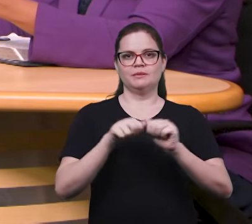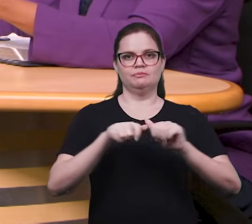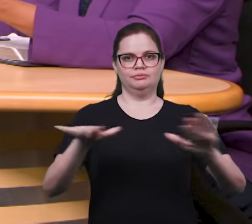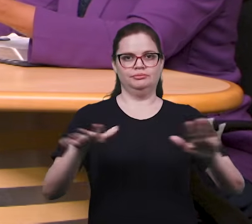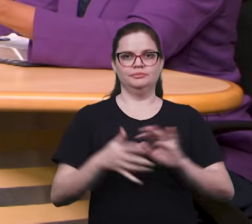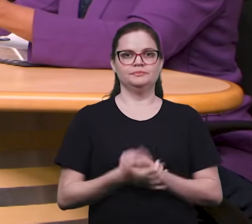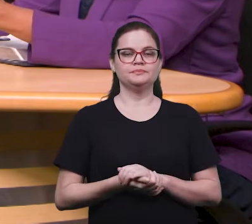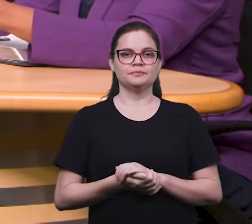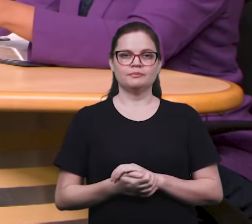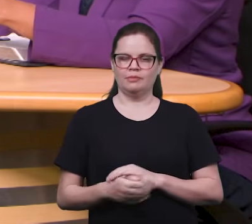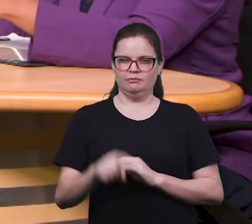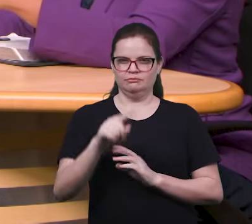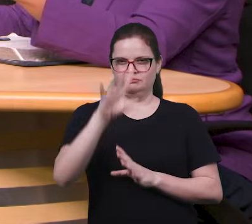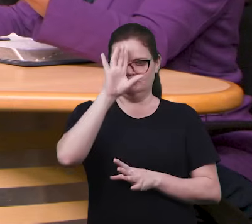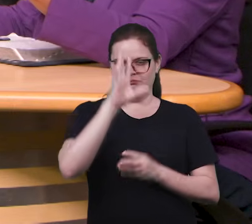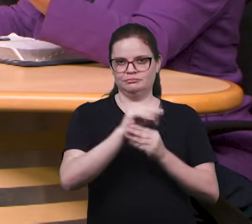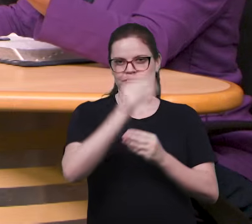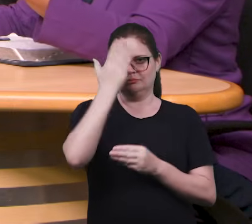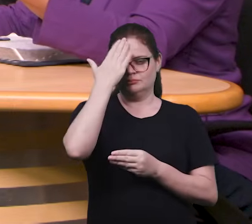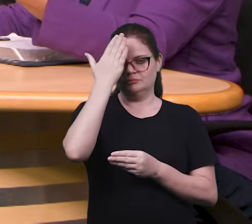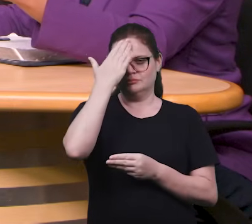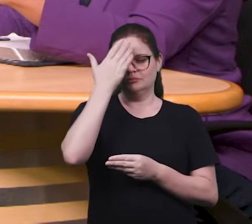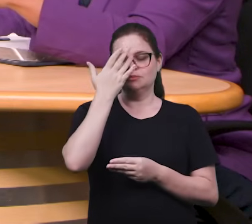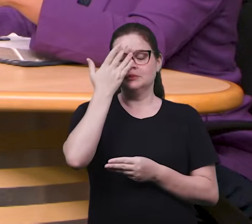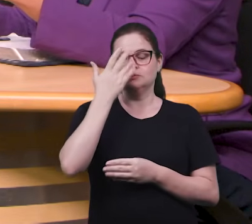tem compreensão, você já tem